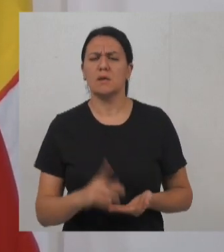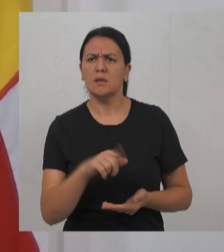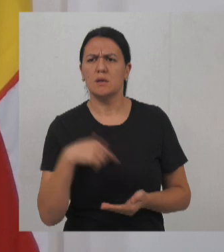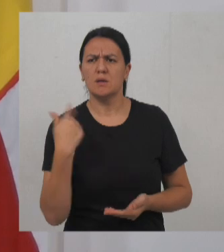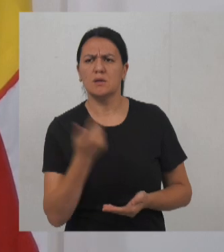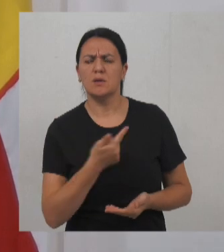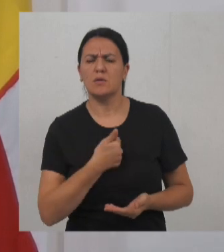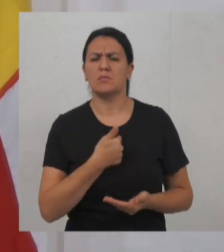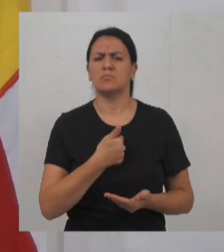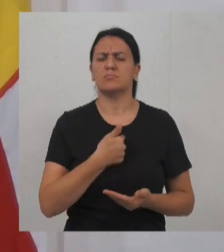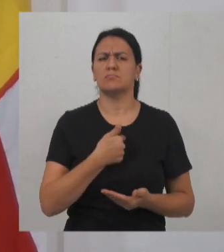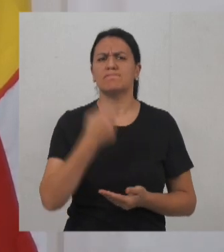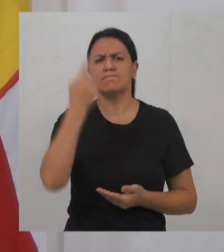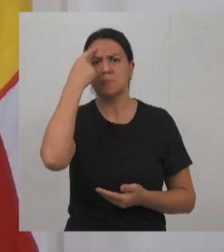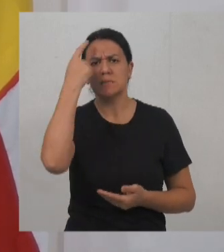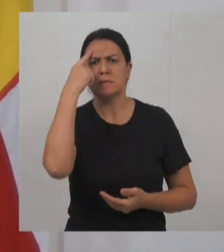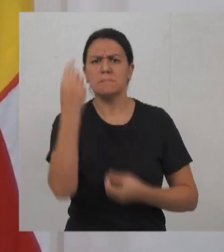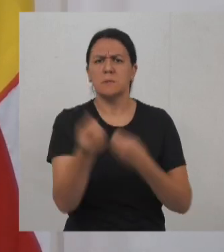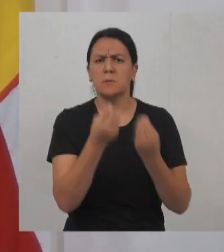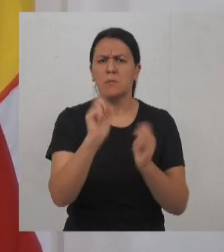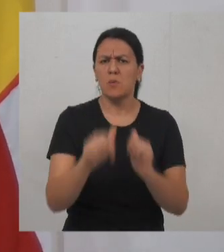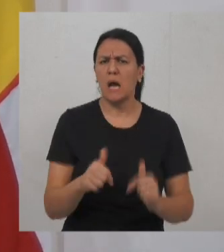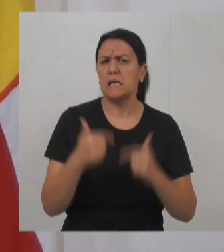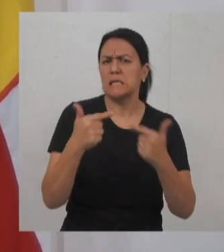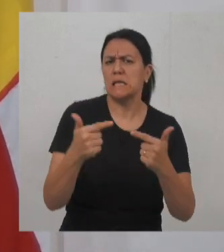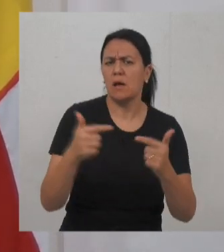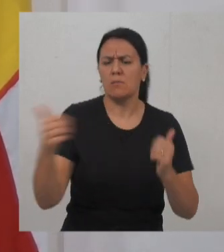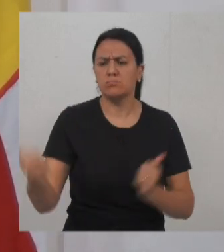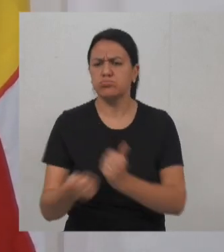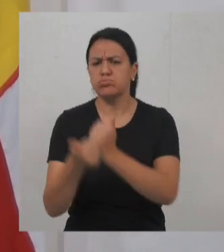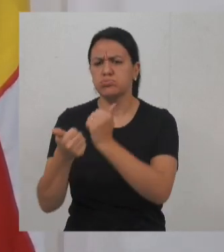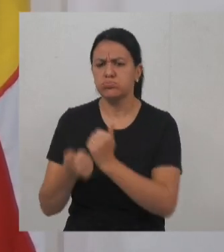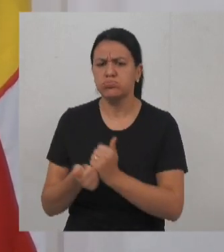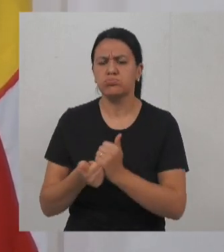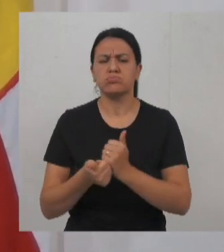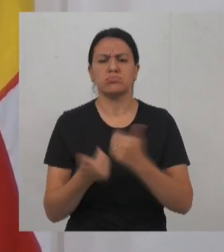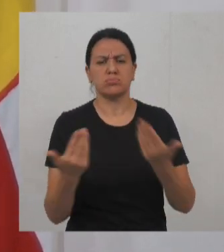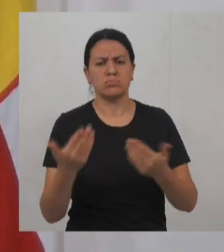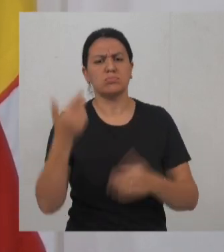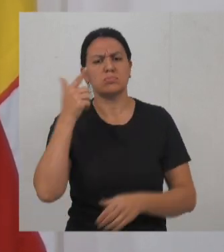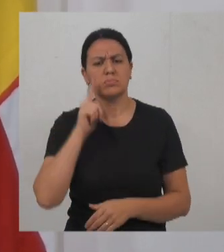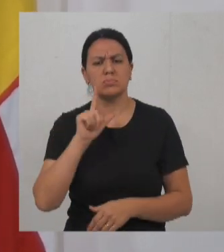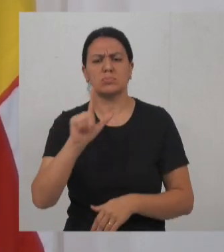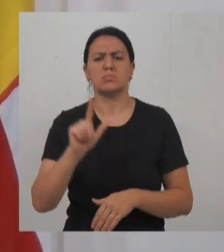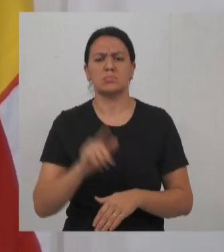que desenvolver ações, parcerias, enfim, para,